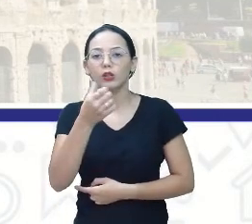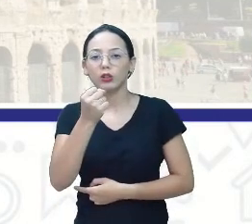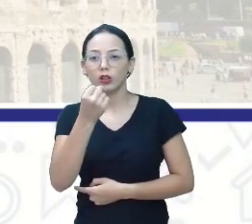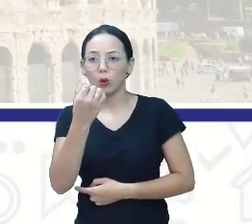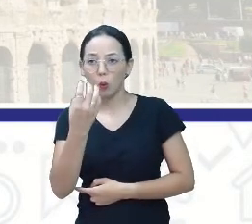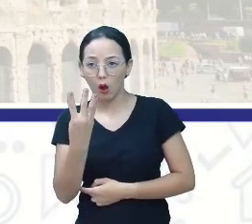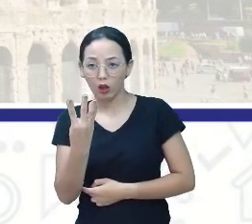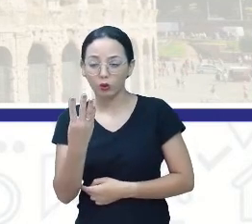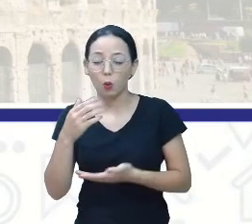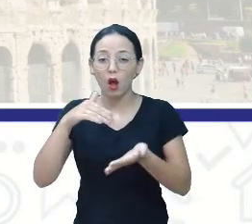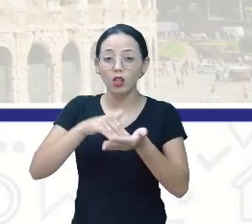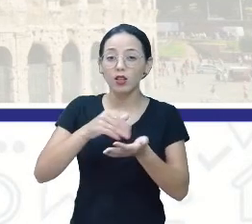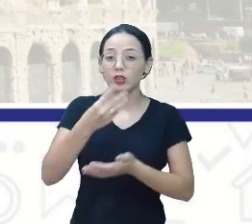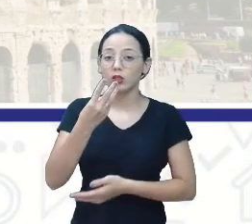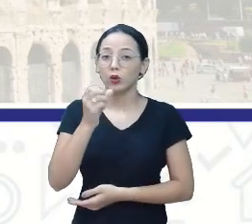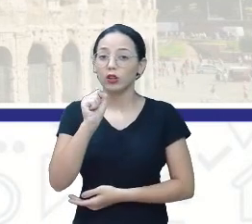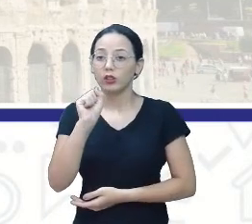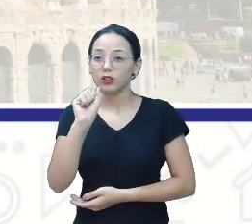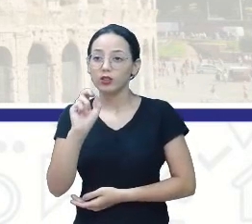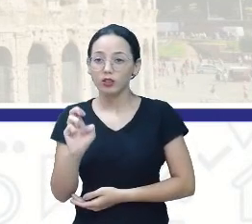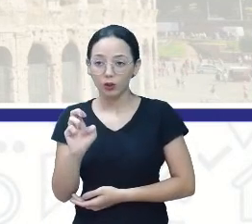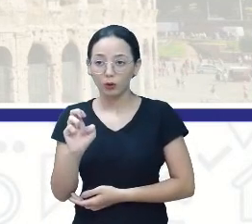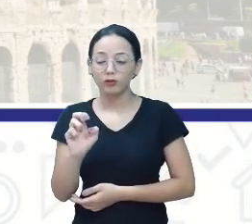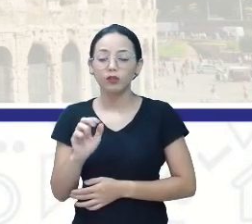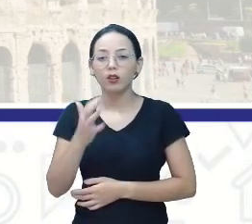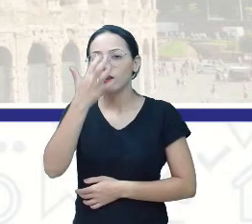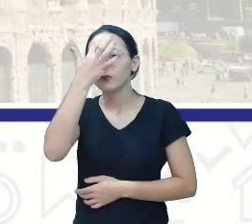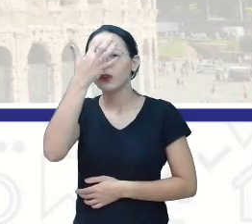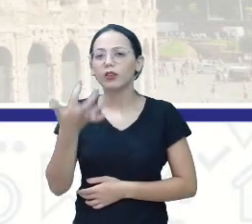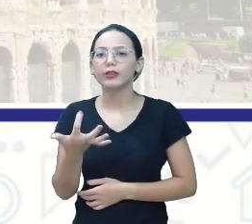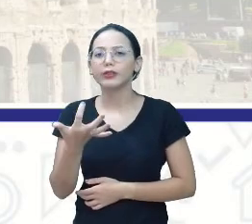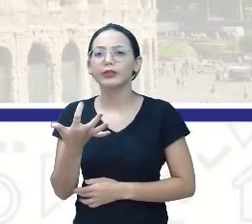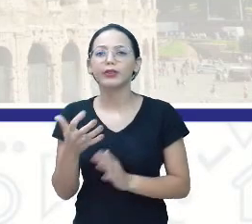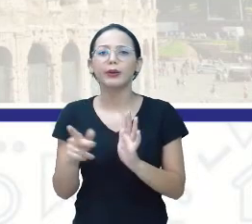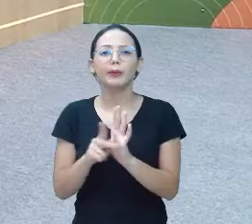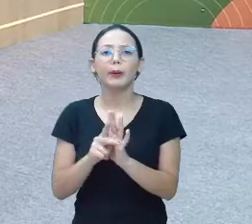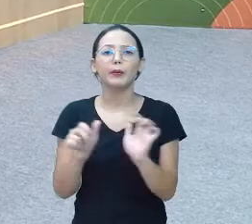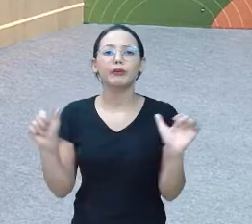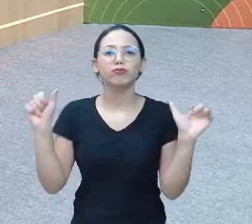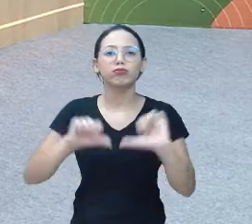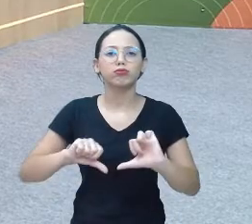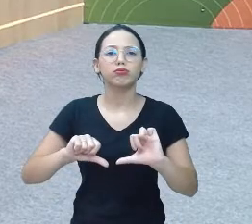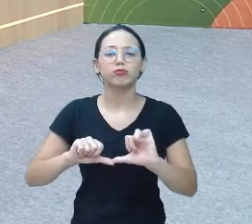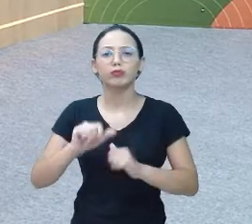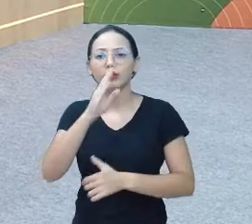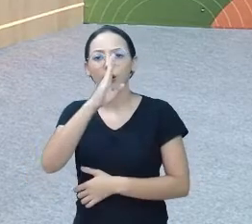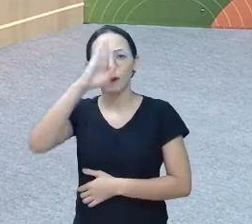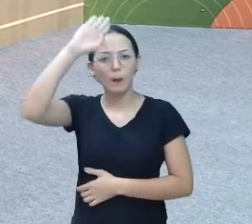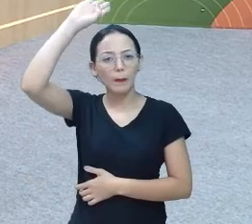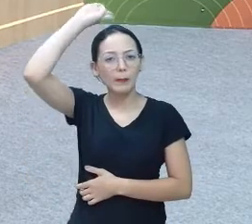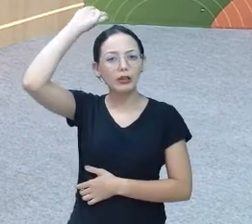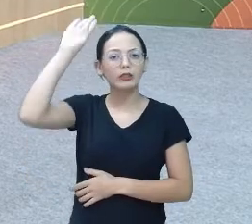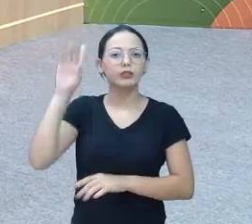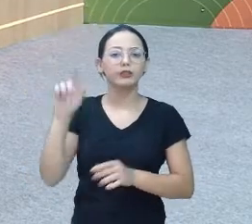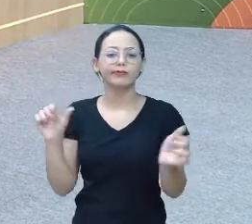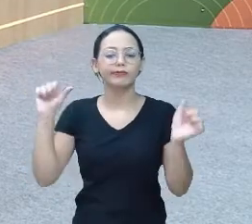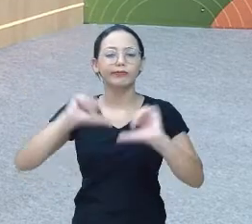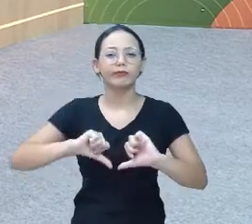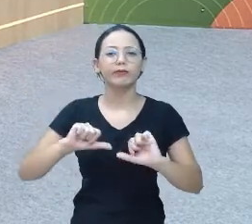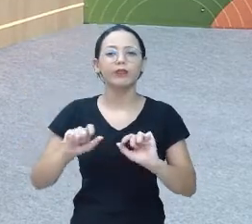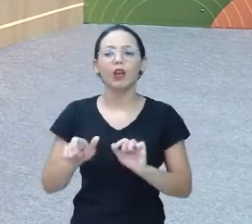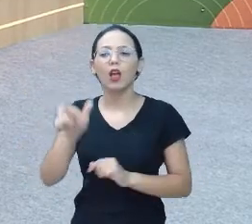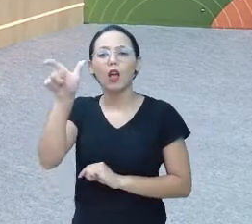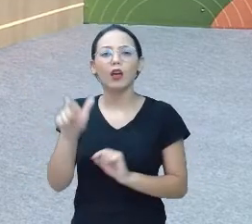e 385. E para resolver a crise, né, de alta de preço, o que é